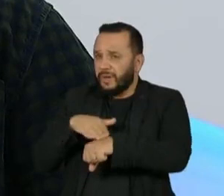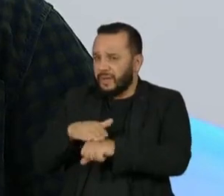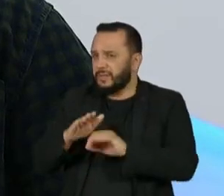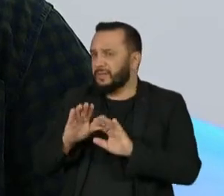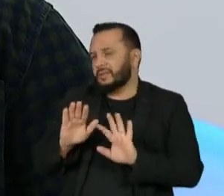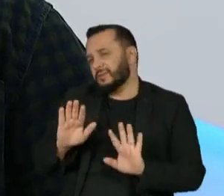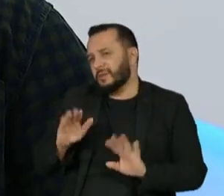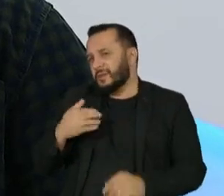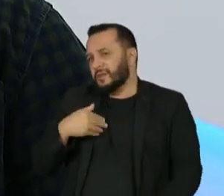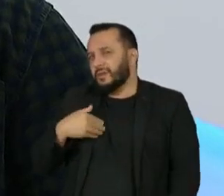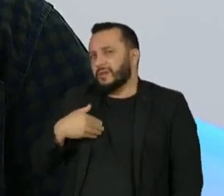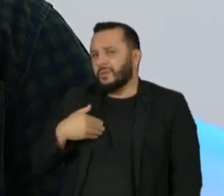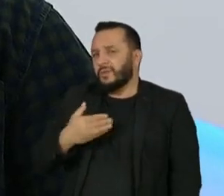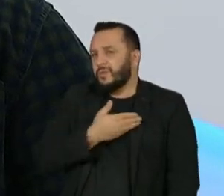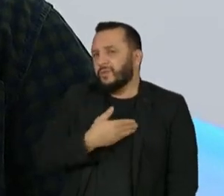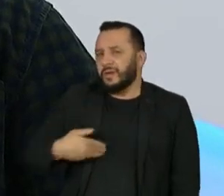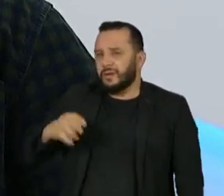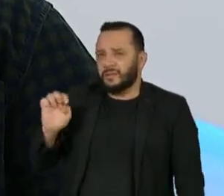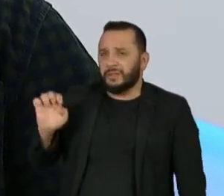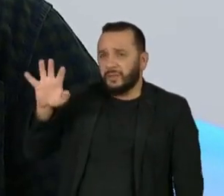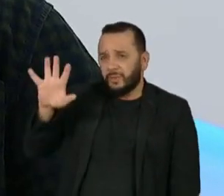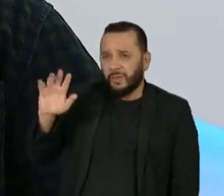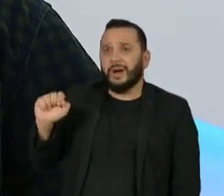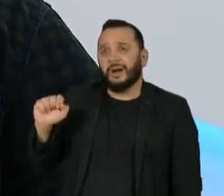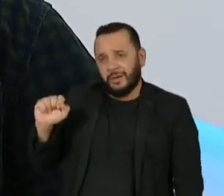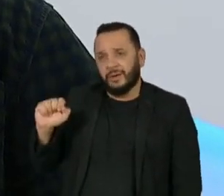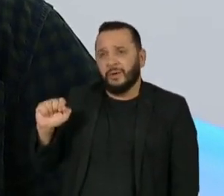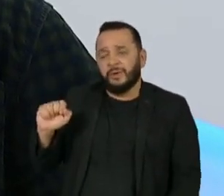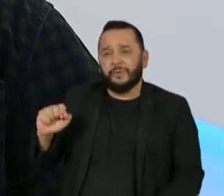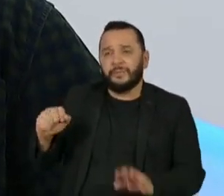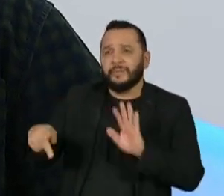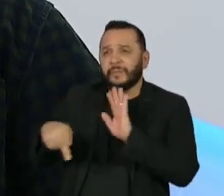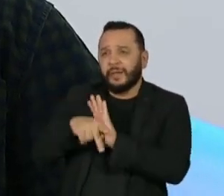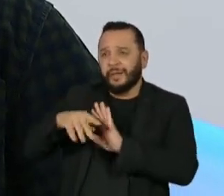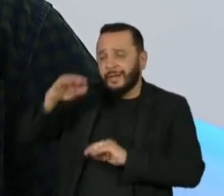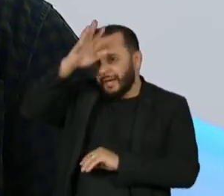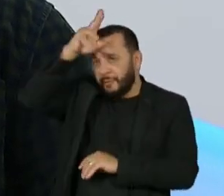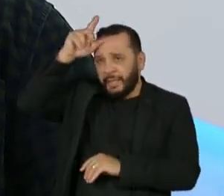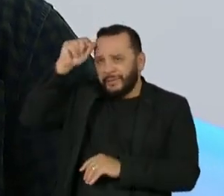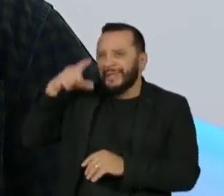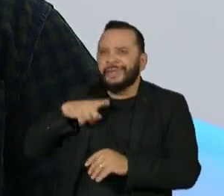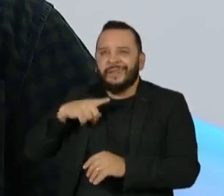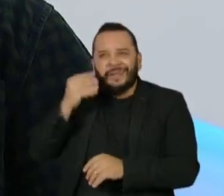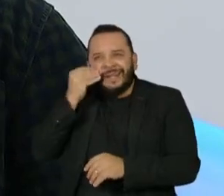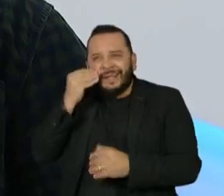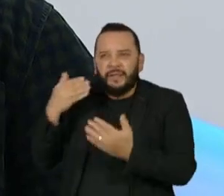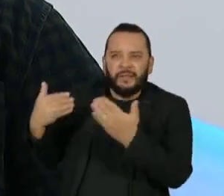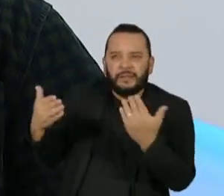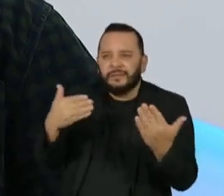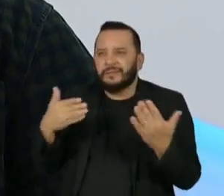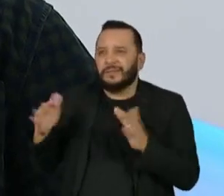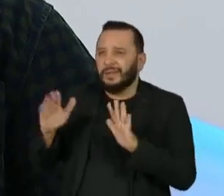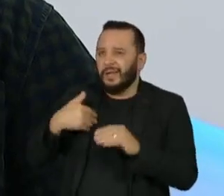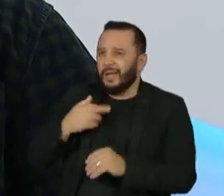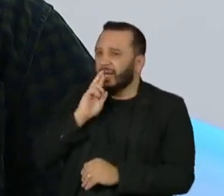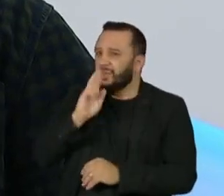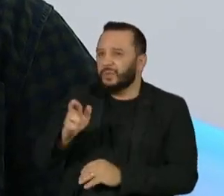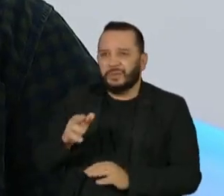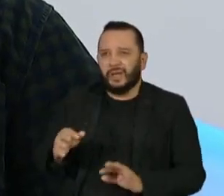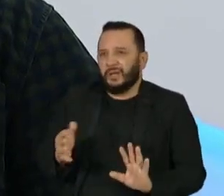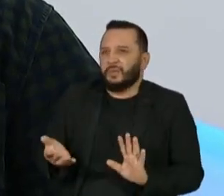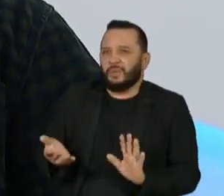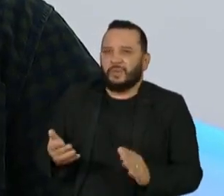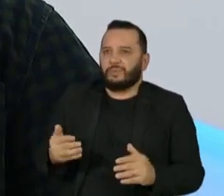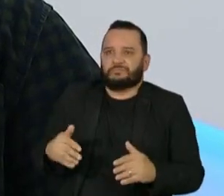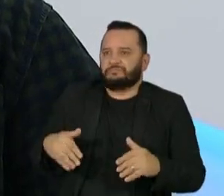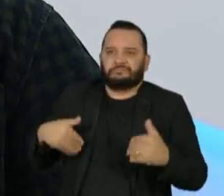Estado né com as forças de seguranças do Estado do Amazonas mas sem nenhum resultado concreto até então